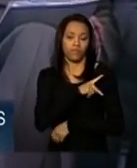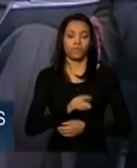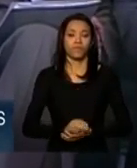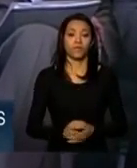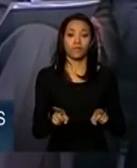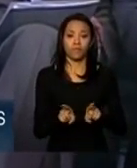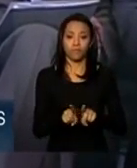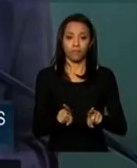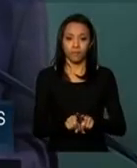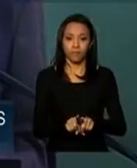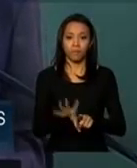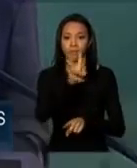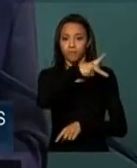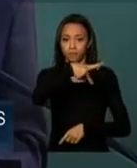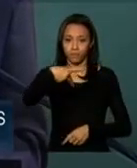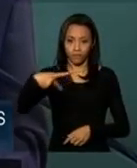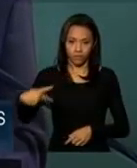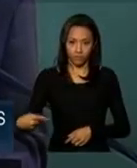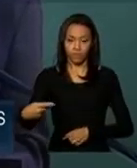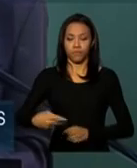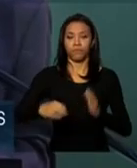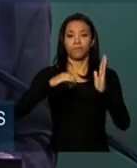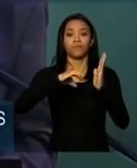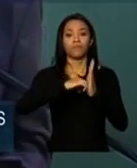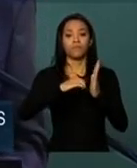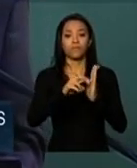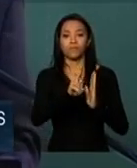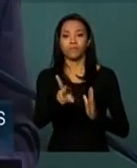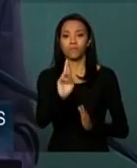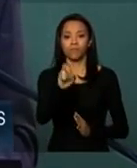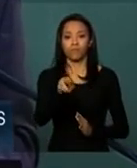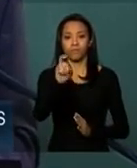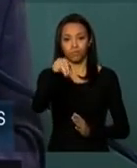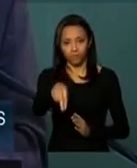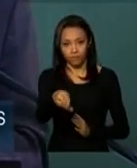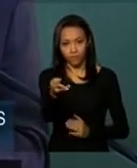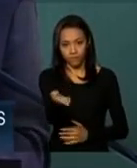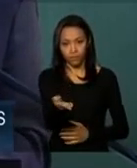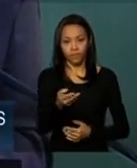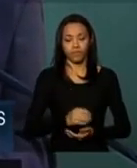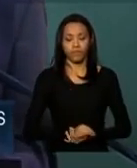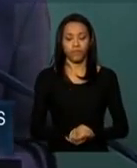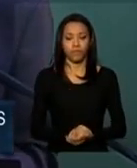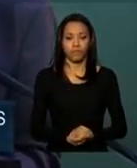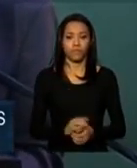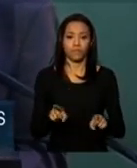excelentíssimo senhor presidente do Senado Federal, senador Renan Calheiros,